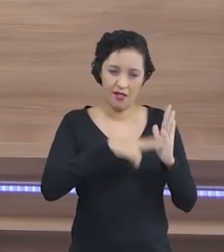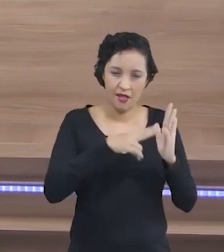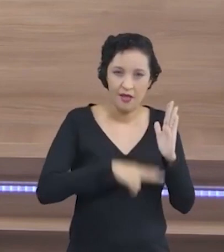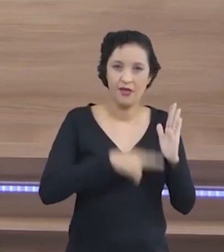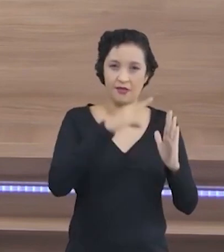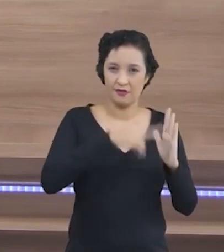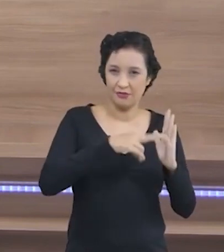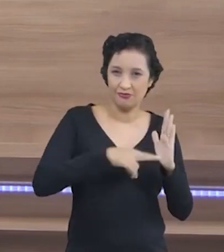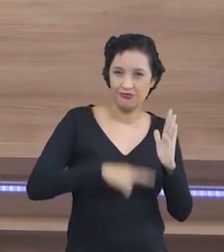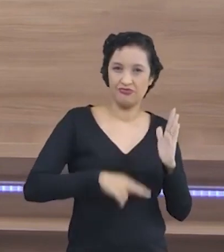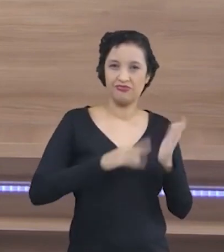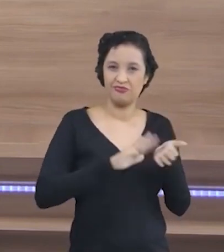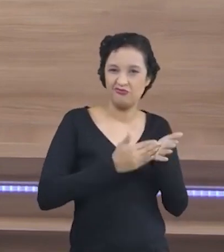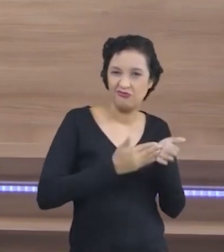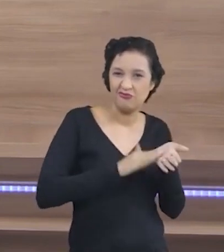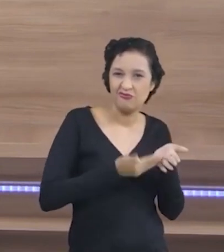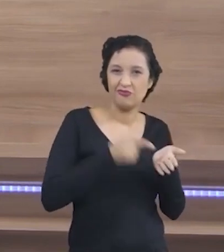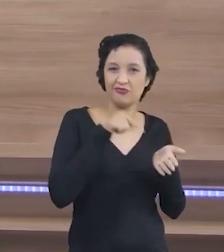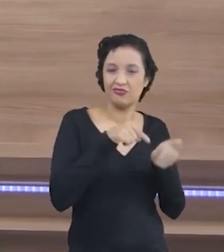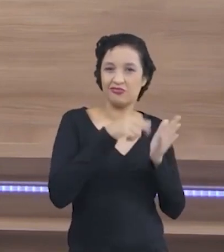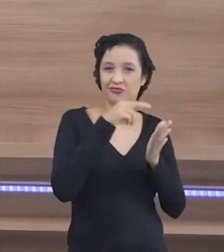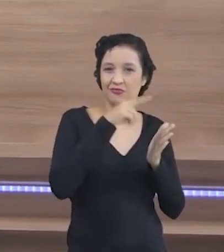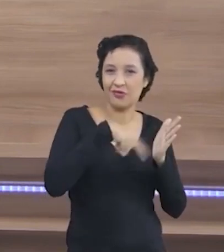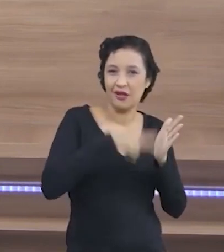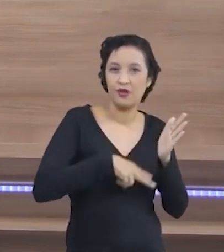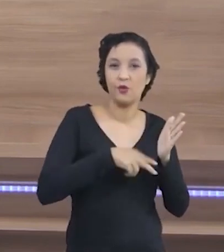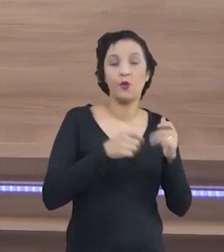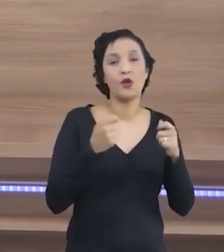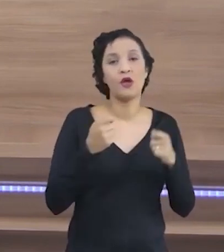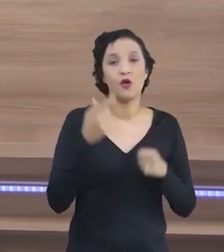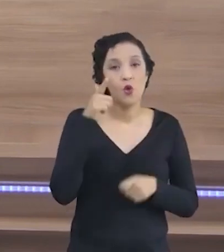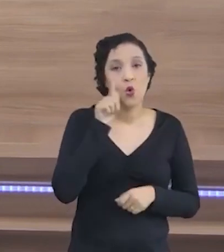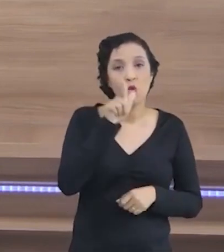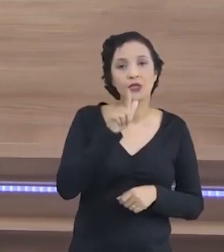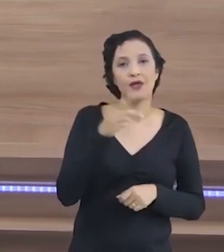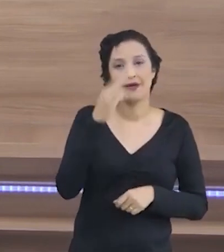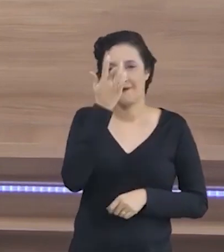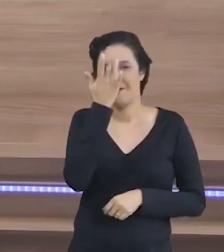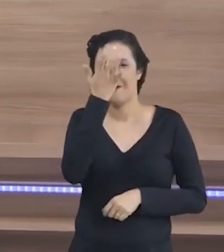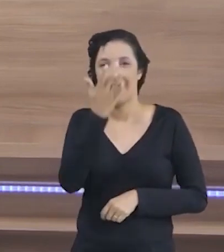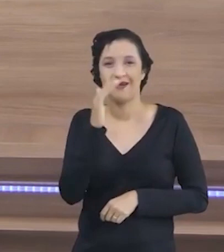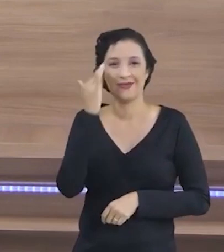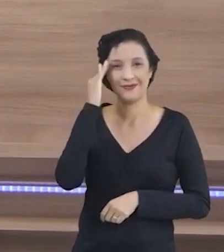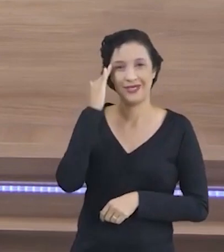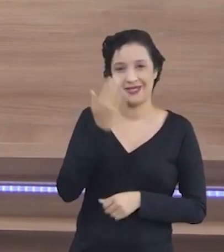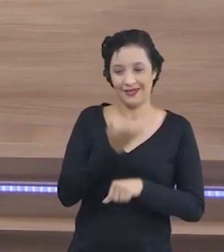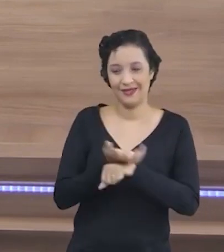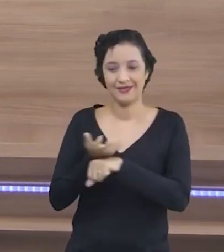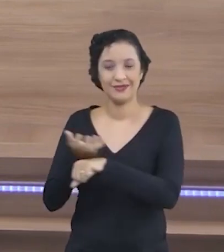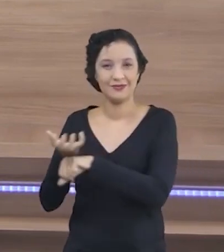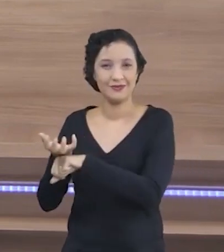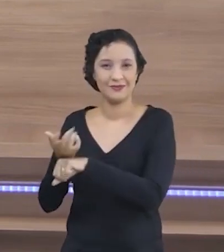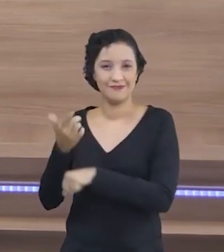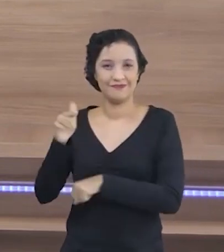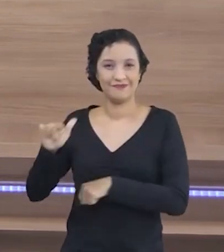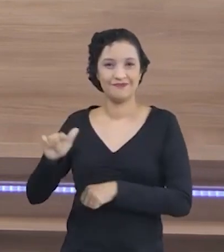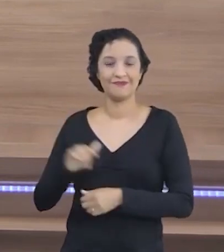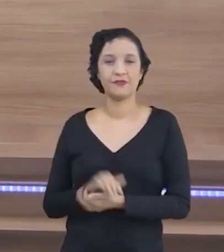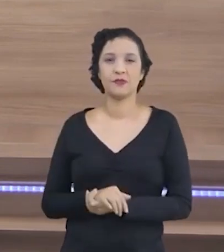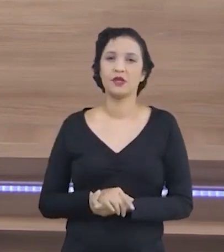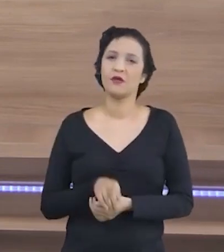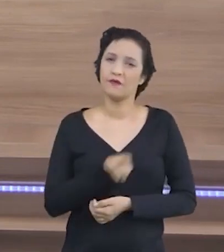interpretar bastante, vocês conseguem desenvolver as outras atividades dos outros componentes curriculares. E o combinado é esse. Sempre